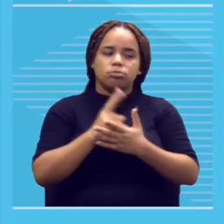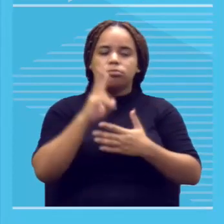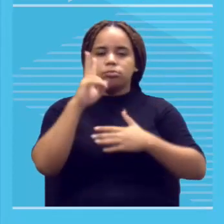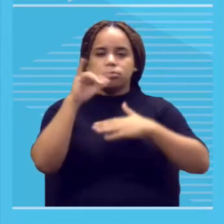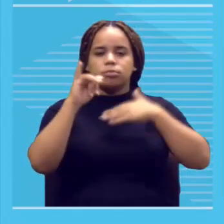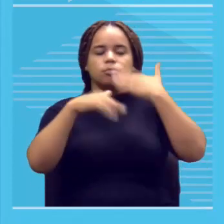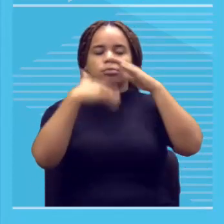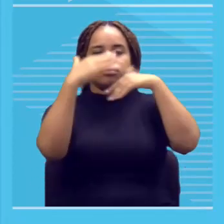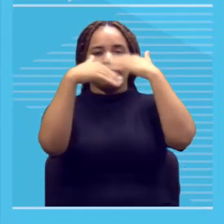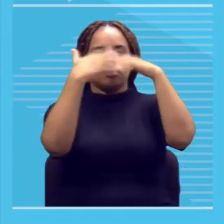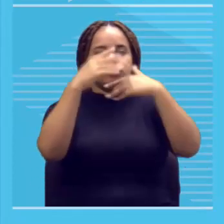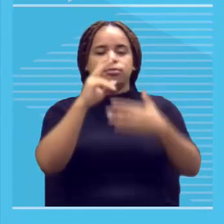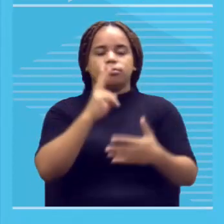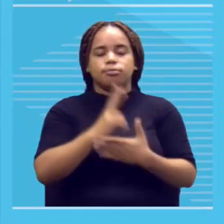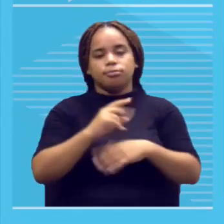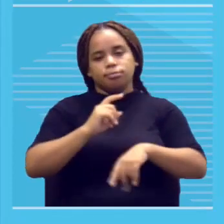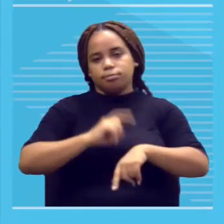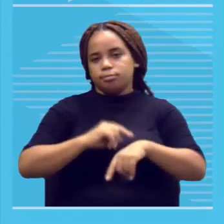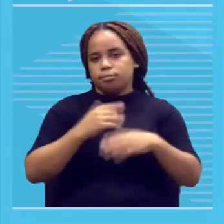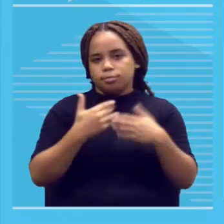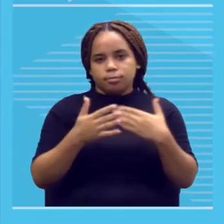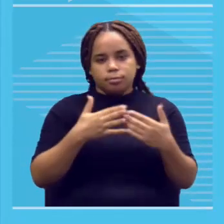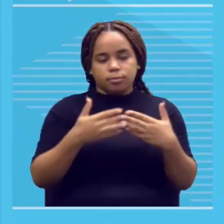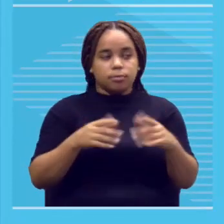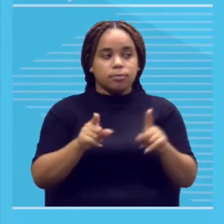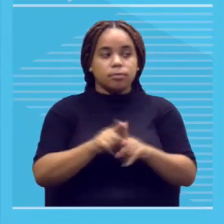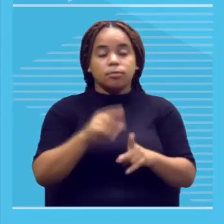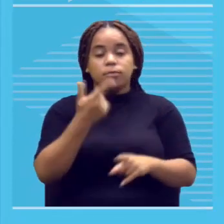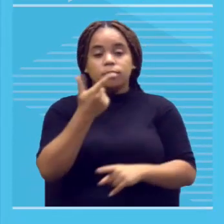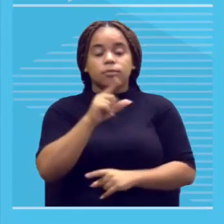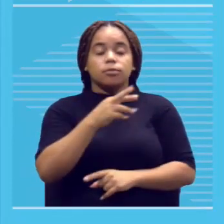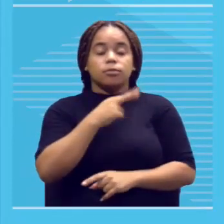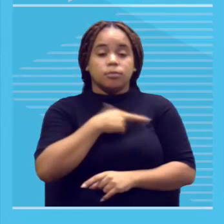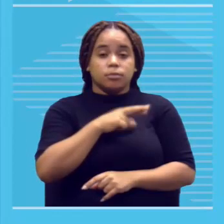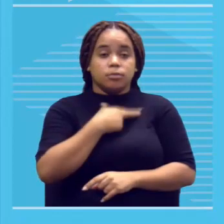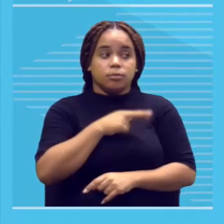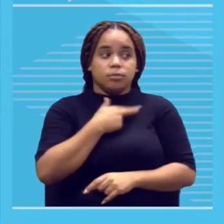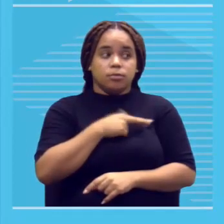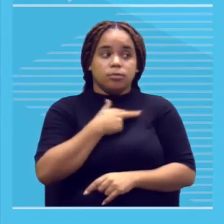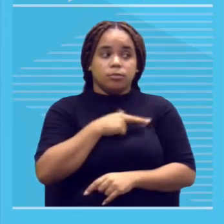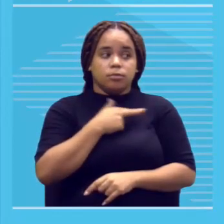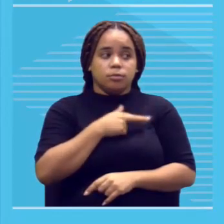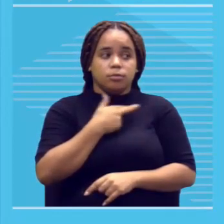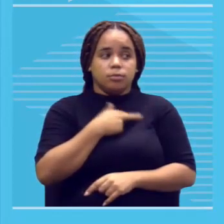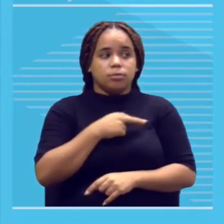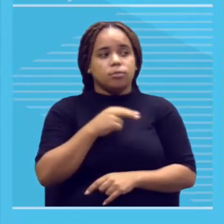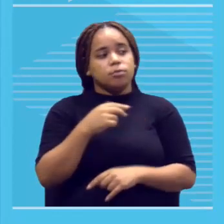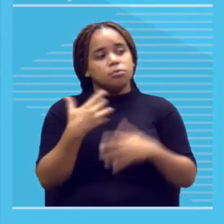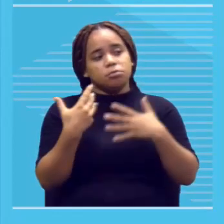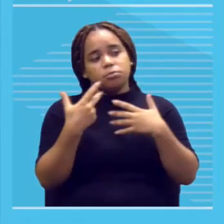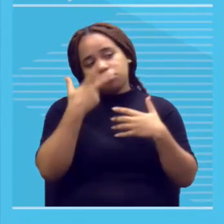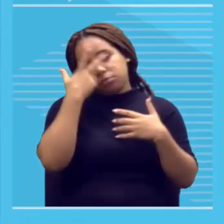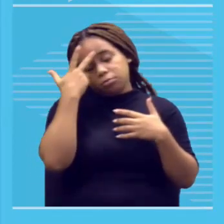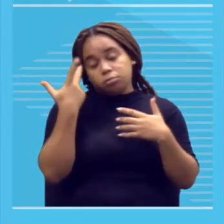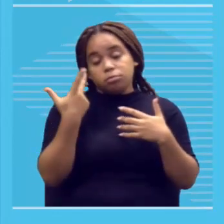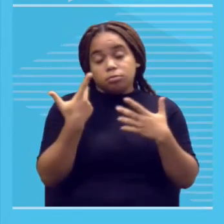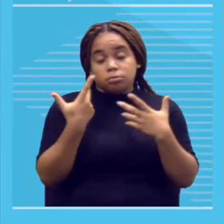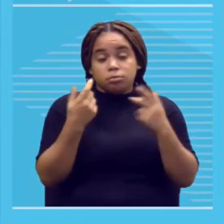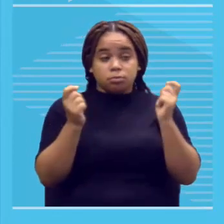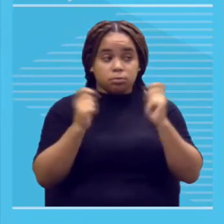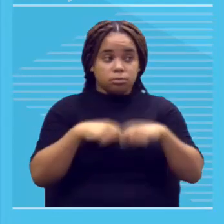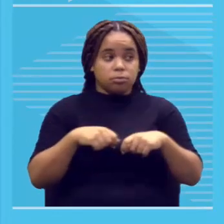evoluir no momento ou outro outras religiões admitem que a pessoa